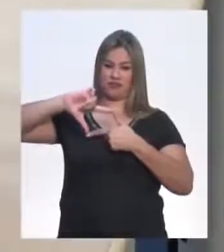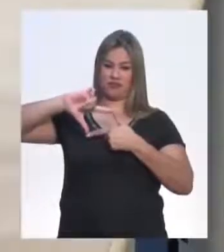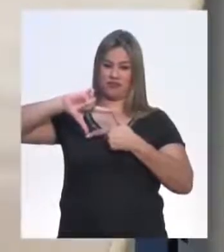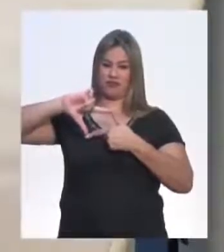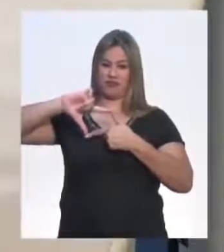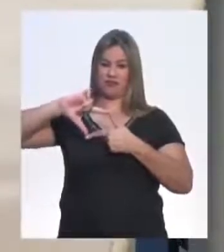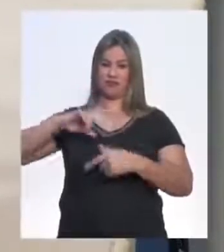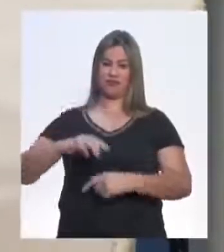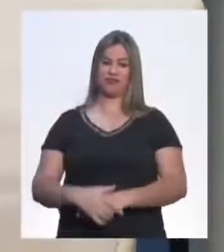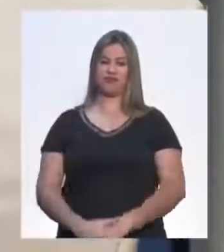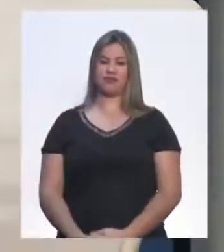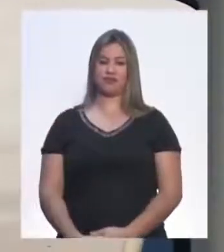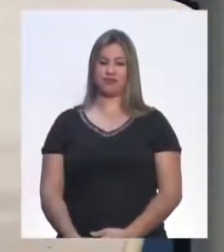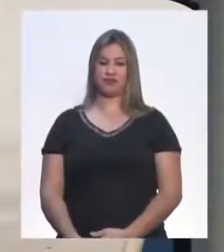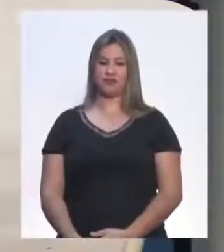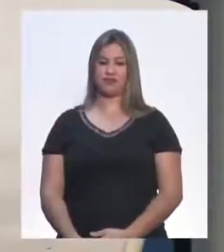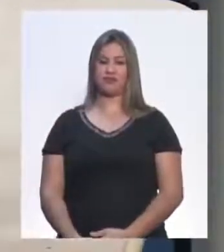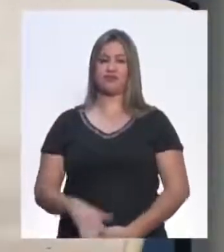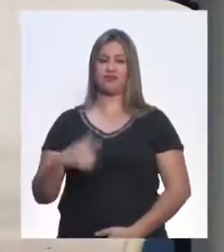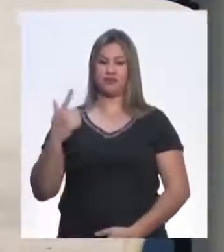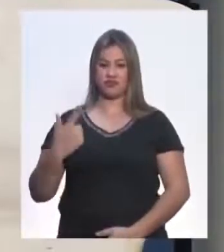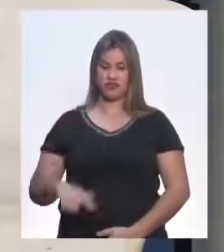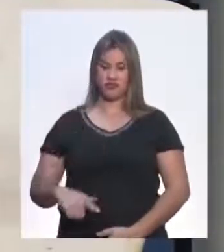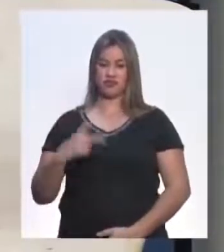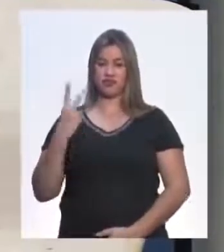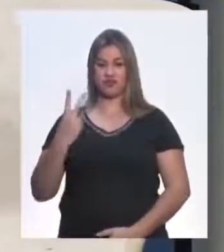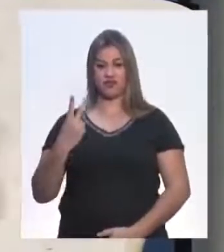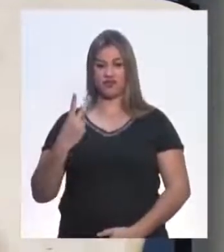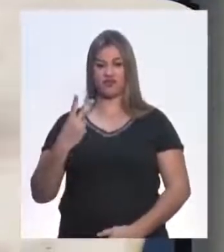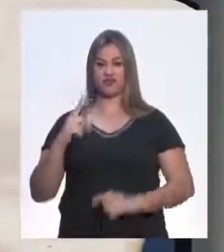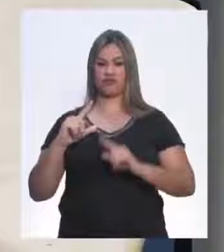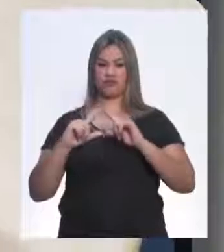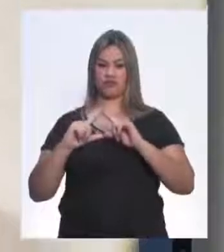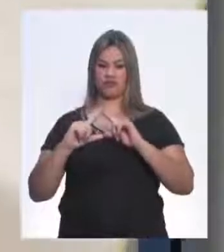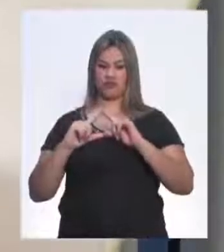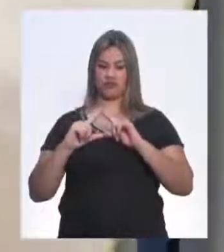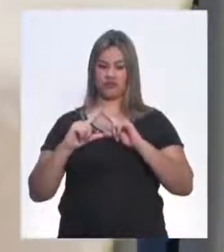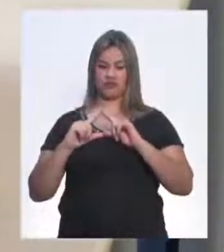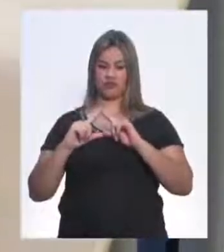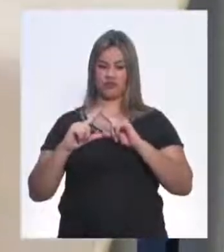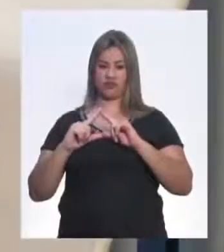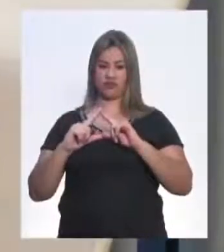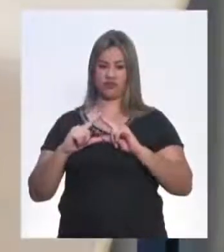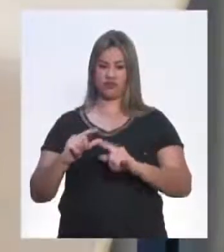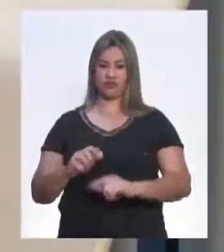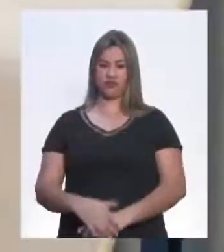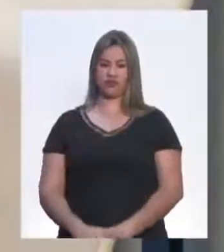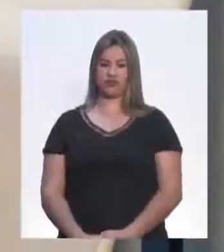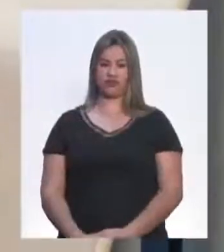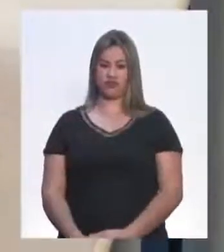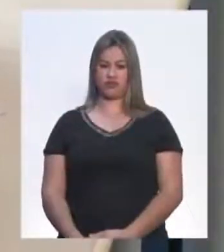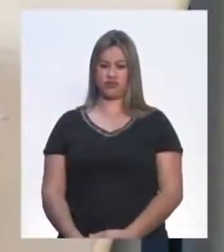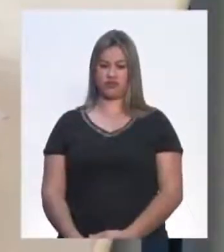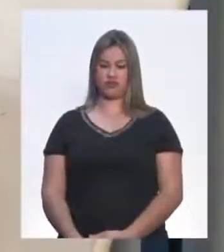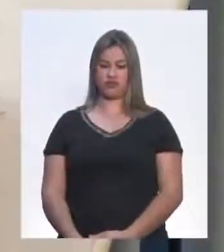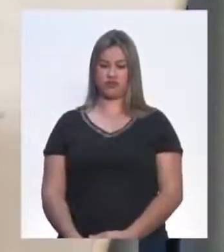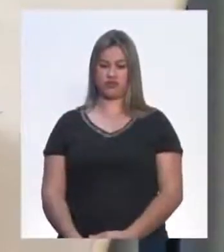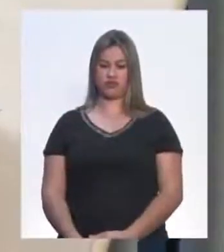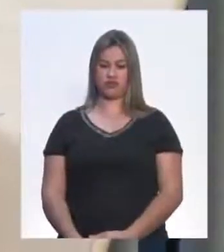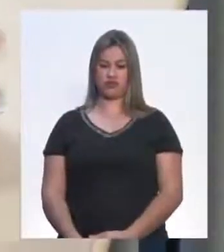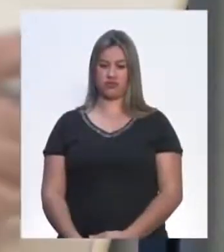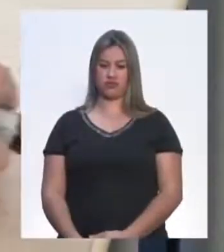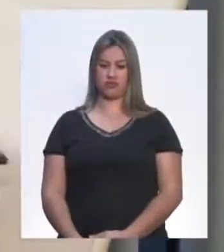quadrado. Aqui em cima, 2 triângulos. Então, eu consigo encontrar aqui em cima 2 triângulos. Como? Só traçar a retinha aqui, ó.